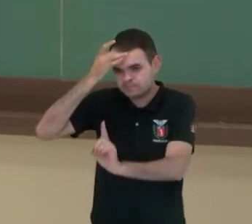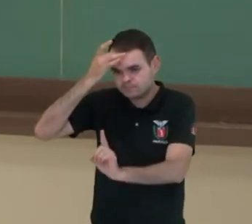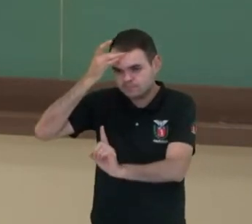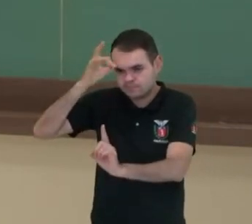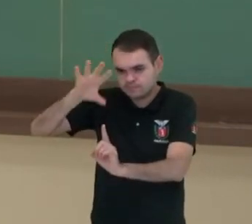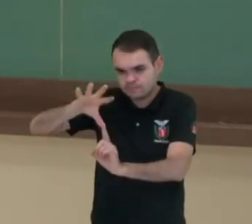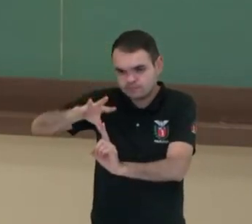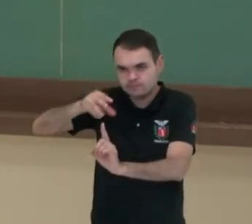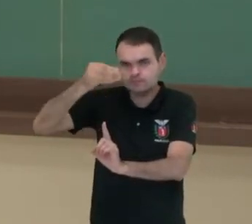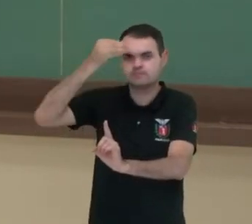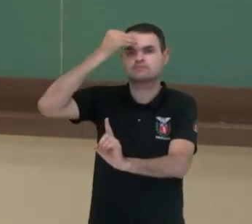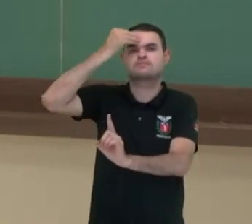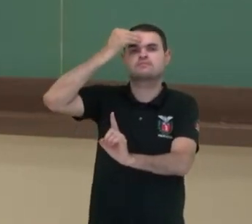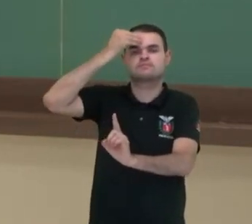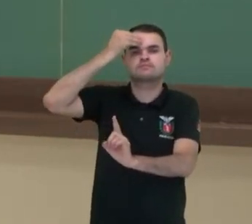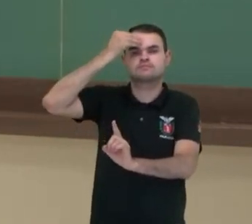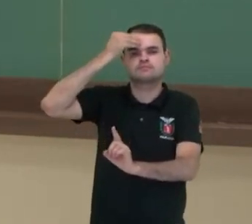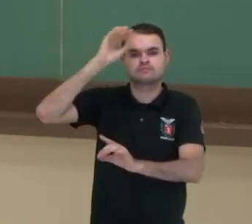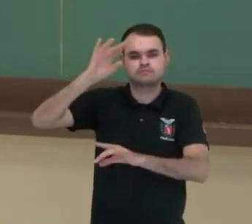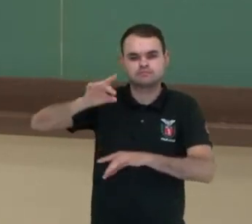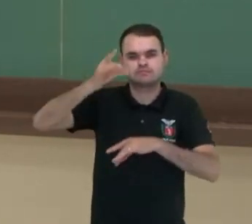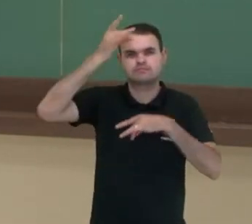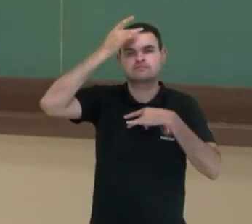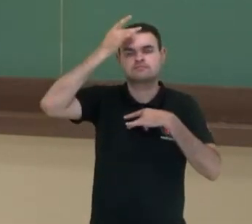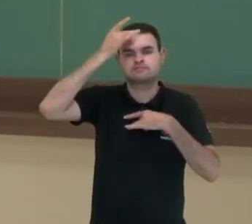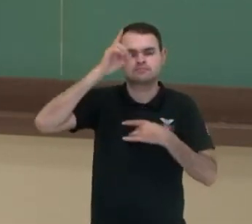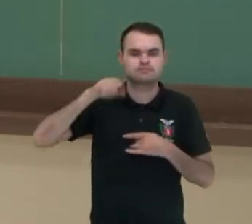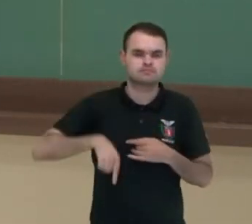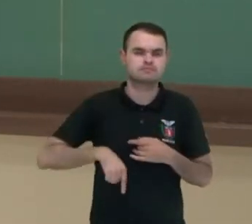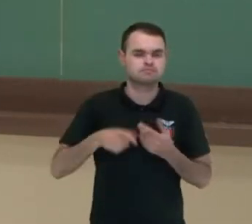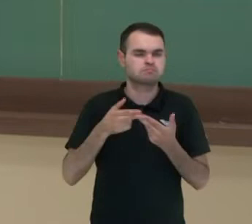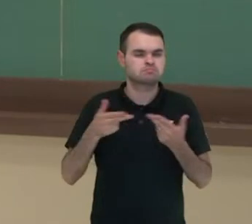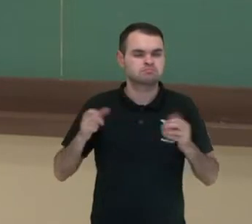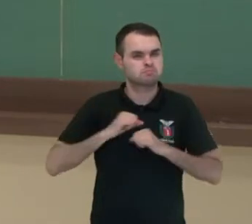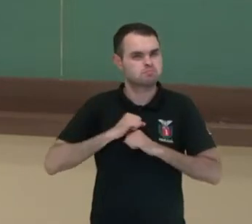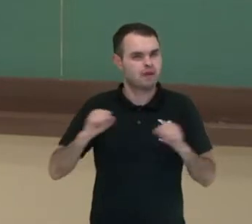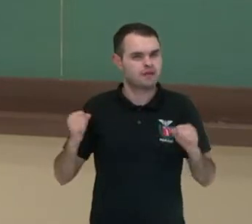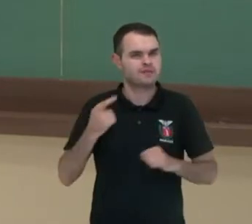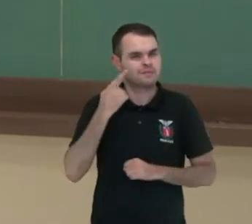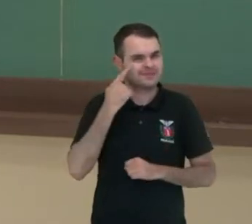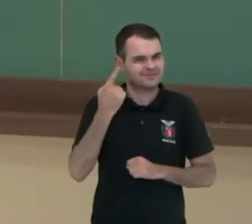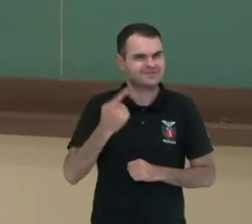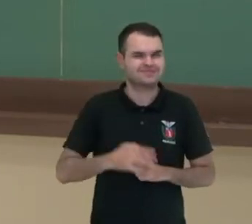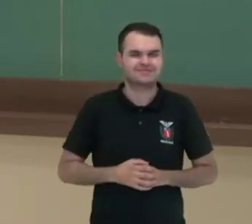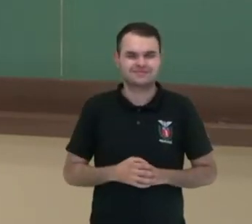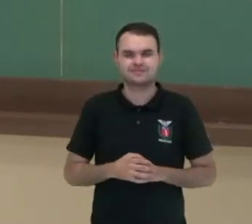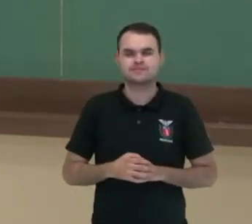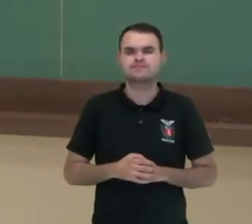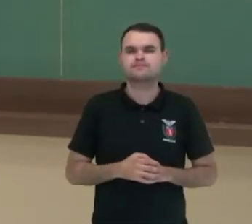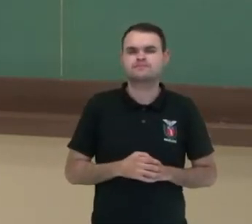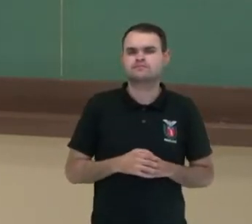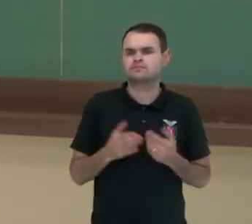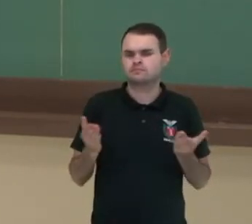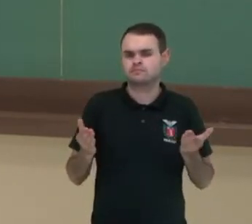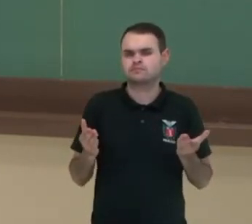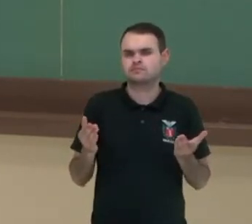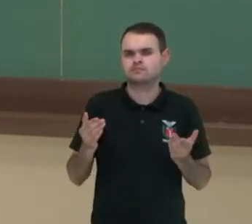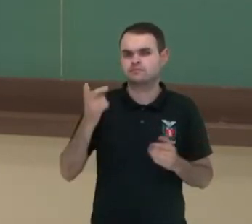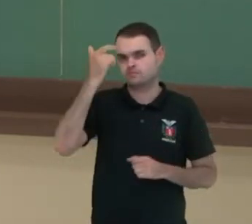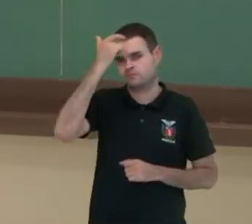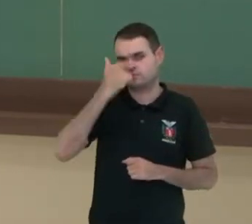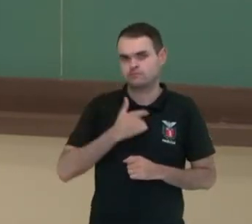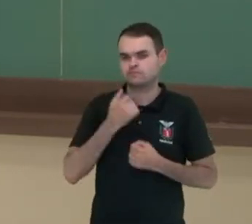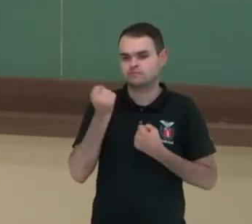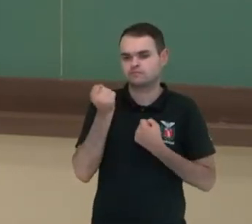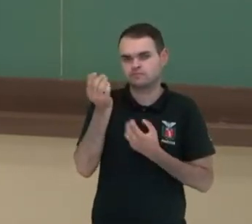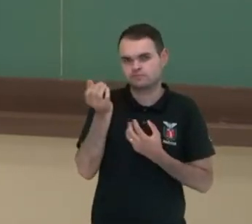daquele personagem. E é uma coisa bem sensacional, se nós formos pensar. Então, quando eu conto um